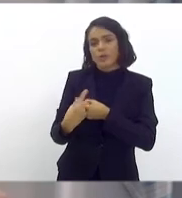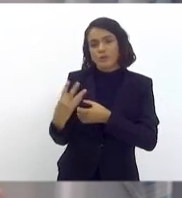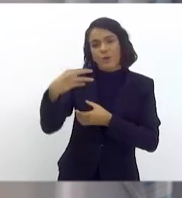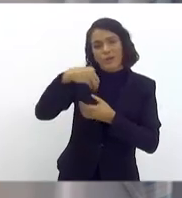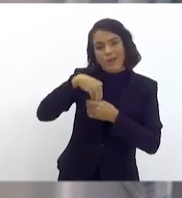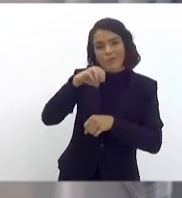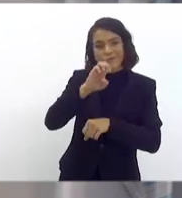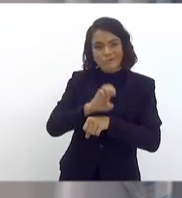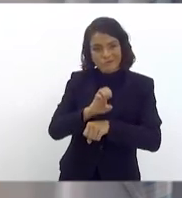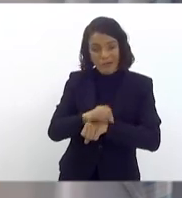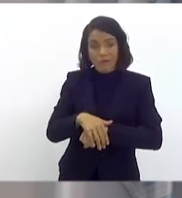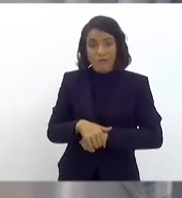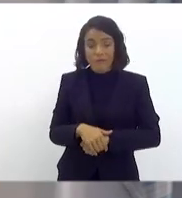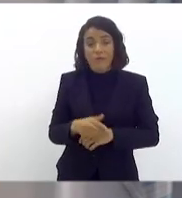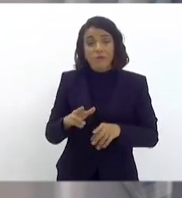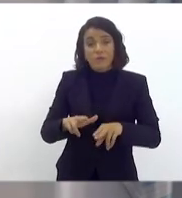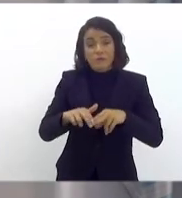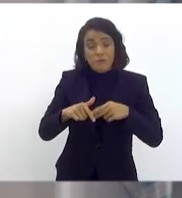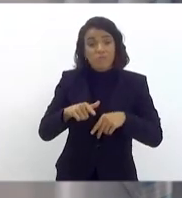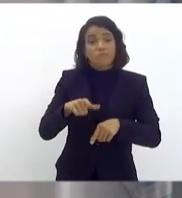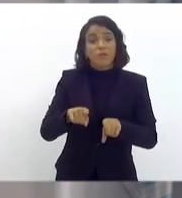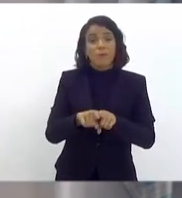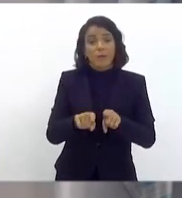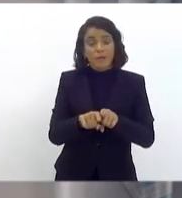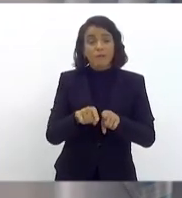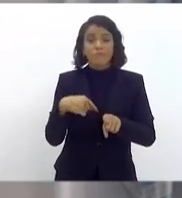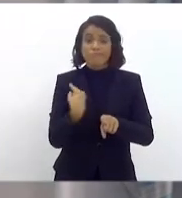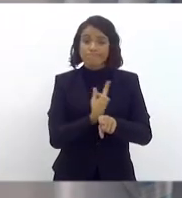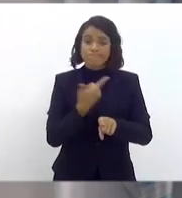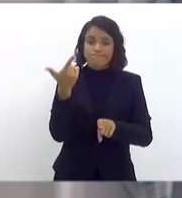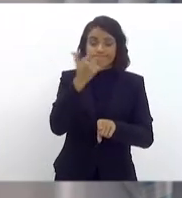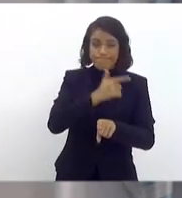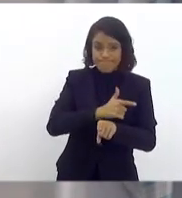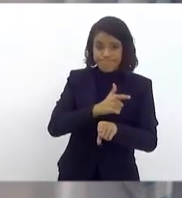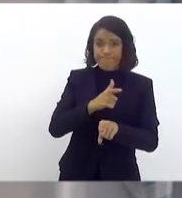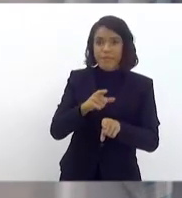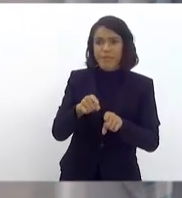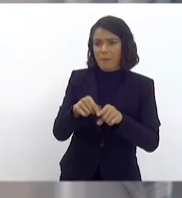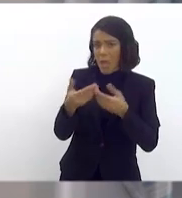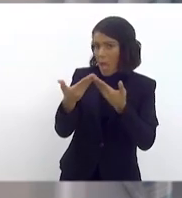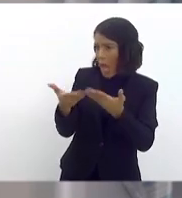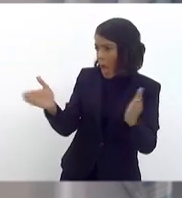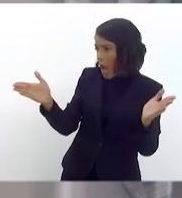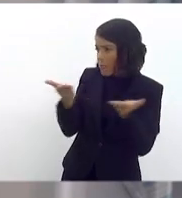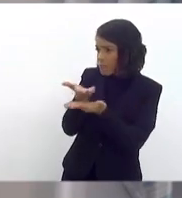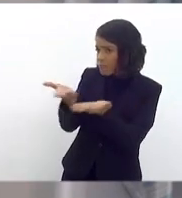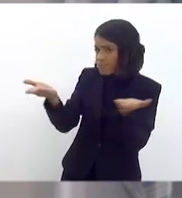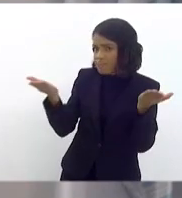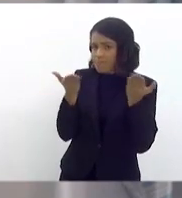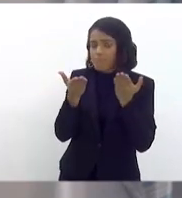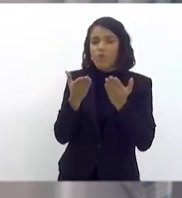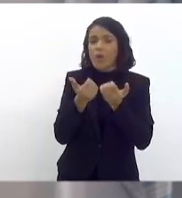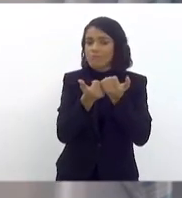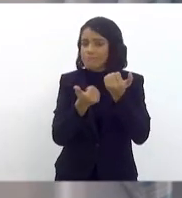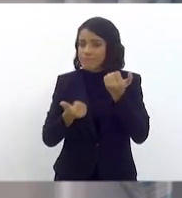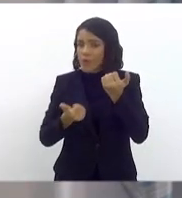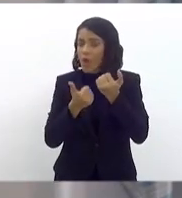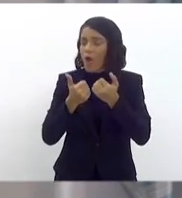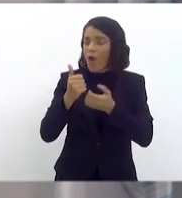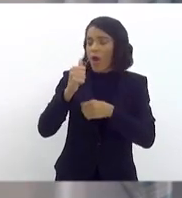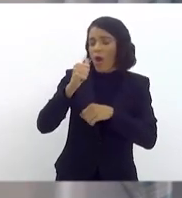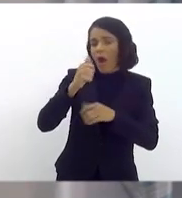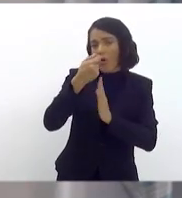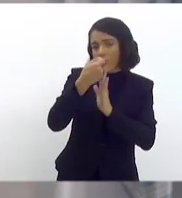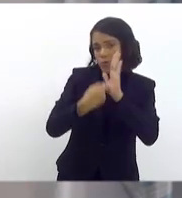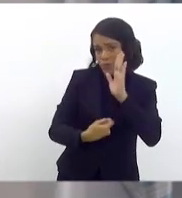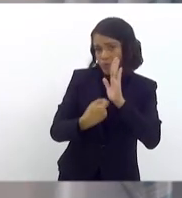Estado da Federação. E justamente para a gente ter, e abro a coautoria a todos os novos colegas, mas já tinha